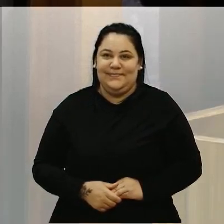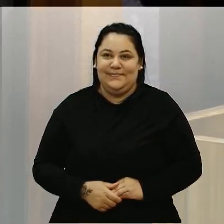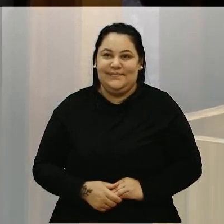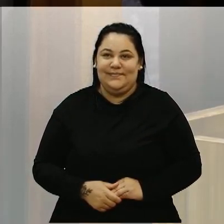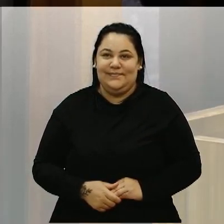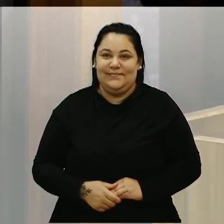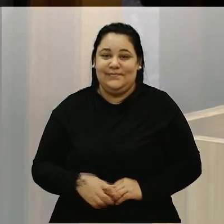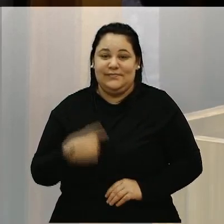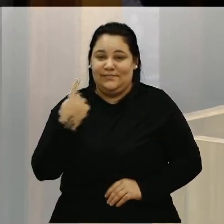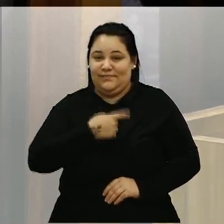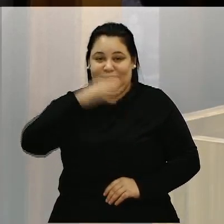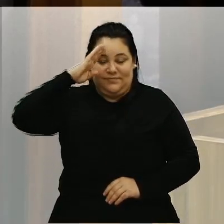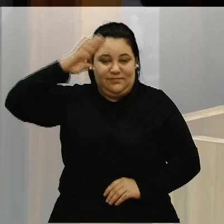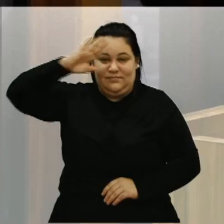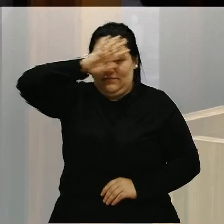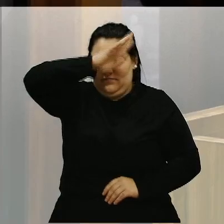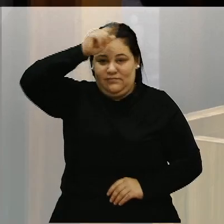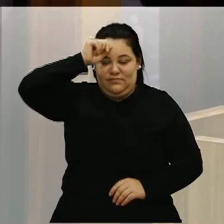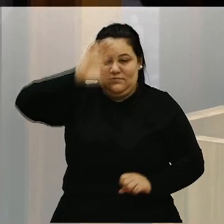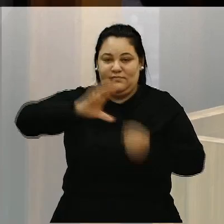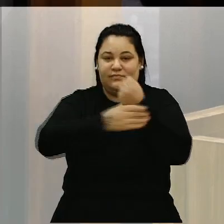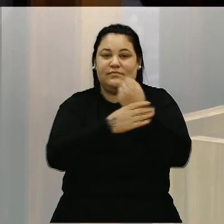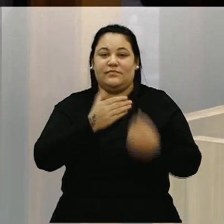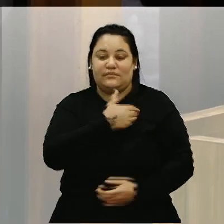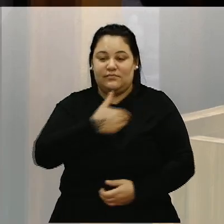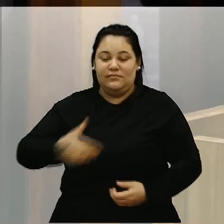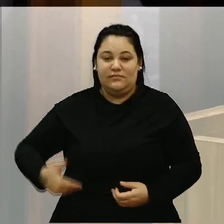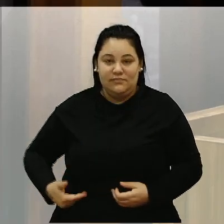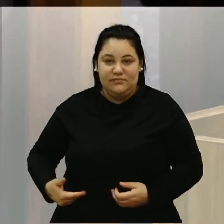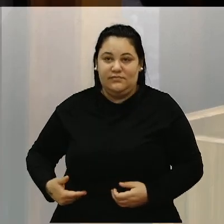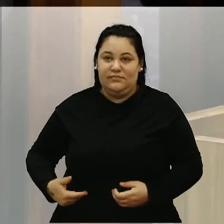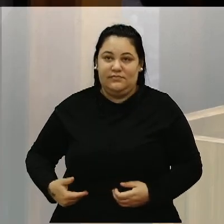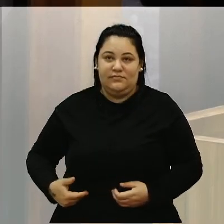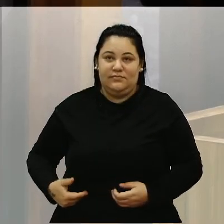E a nossa guarda municipal, a nossa segurança pública municipal...